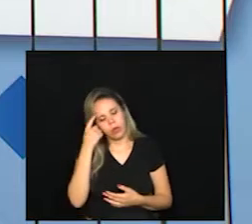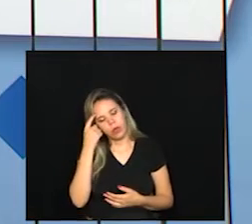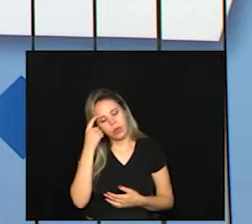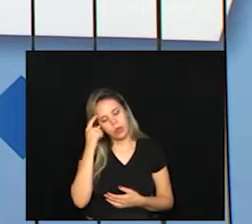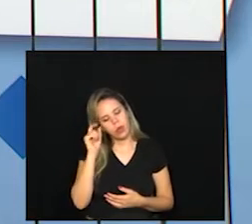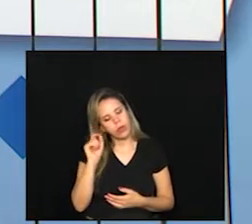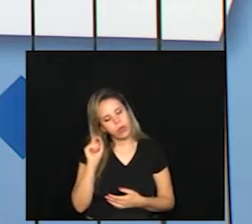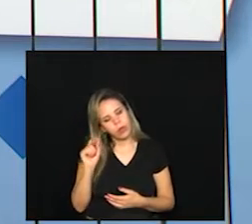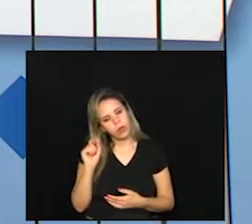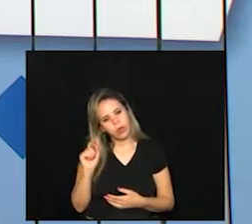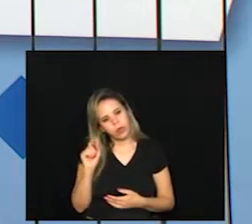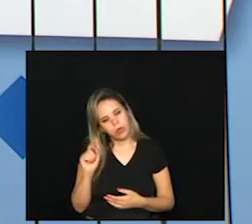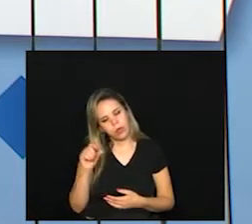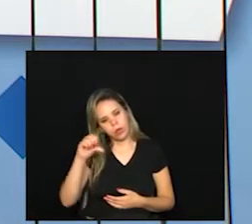dessa forma. Dos